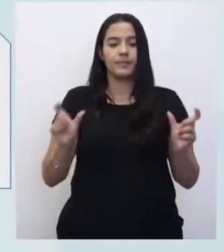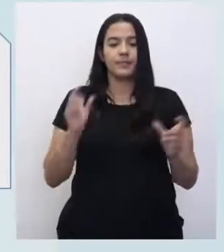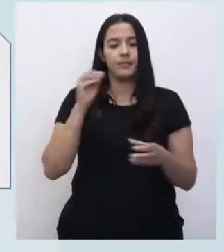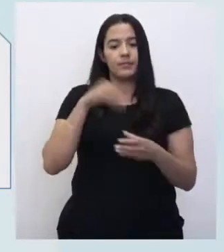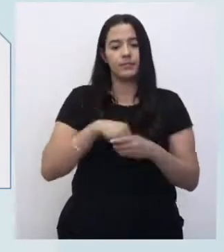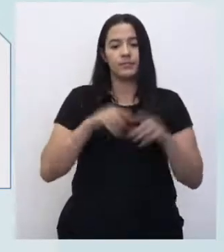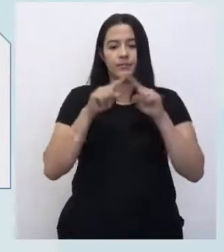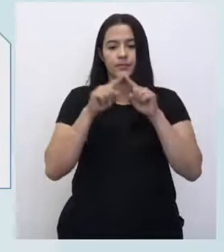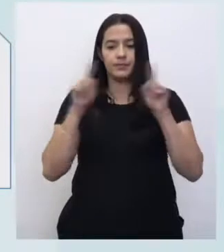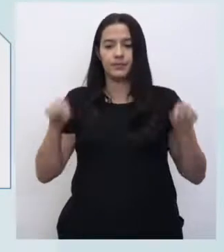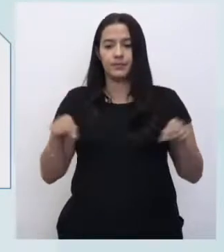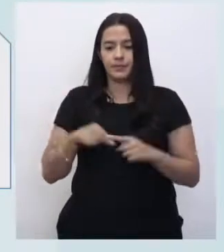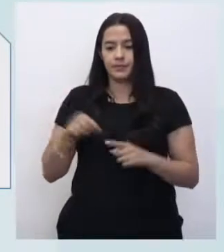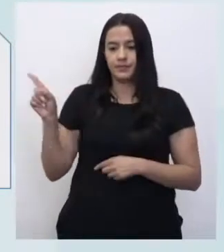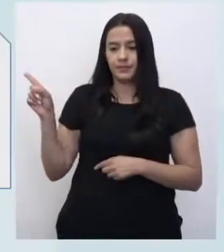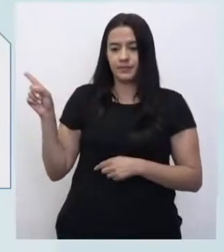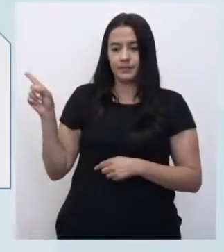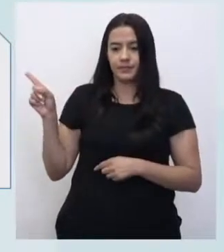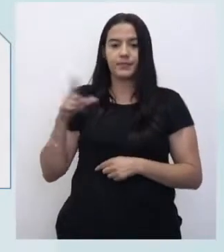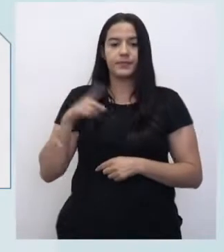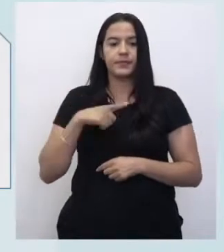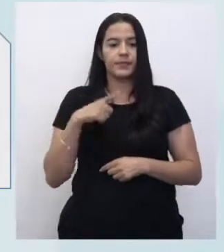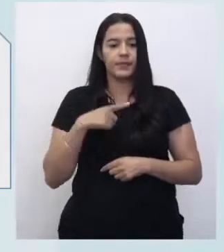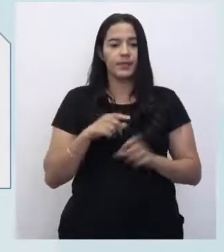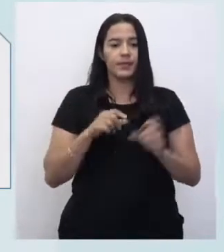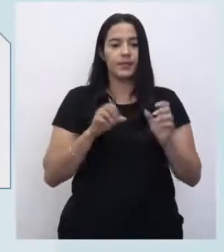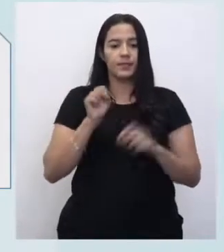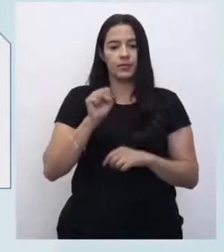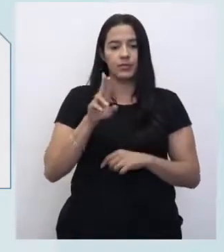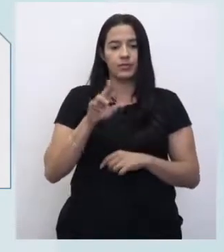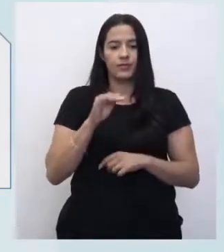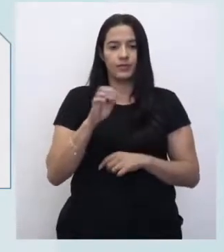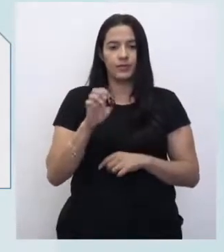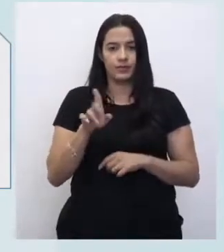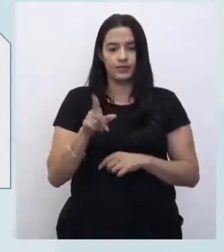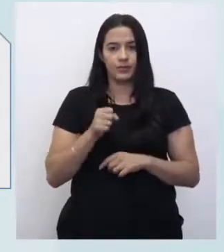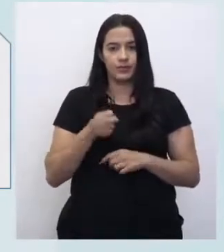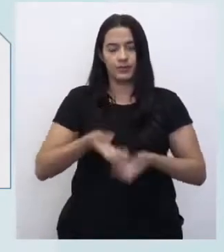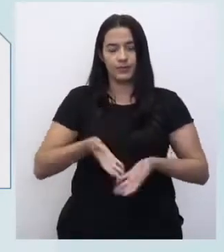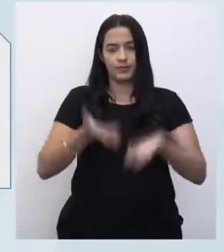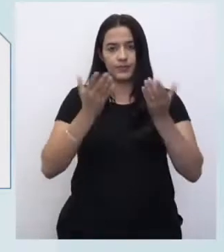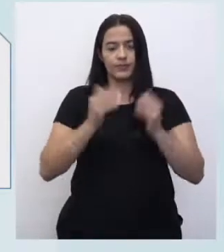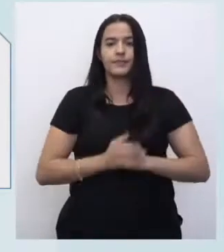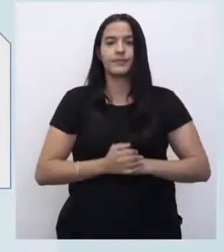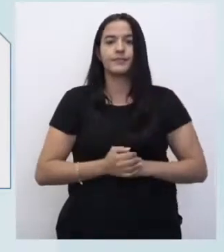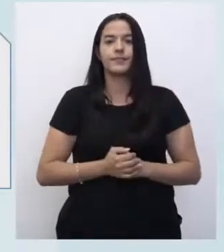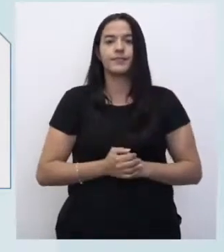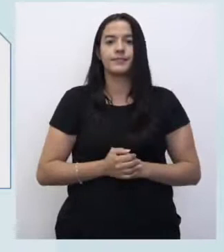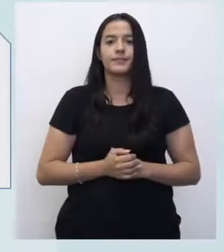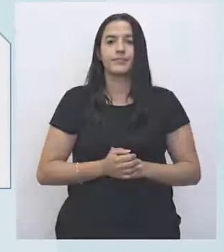caixa branca aí que tenham sufixos. Ok? 1 minute. Go there. Have fun.